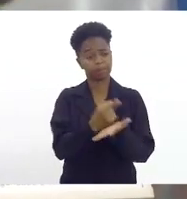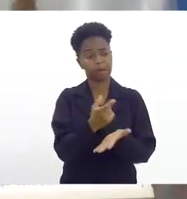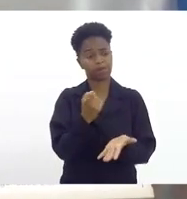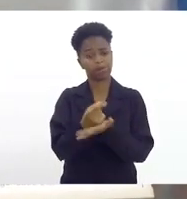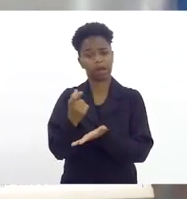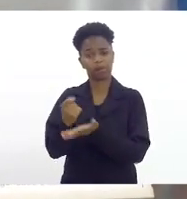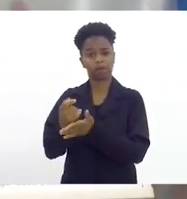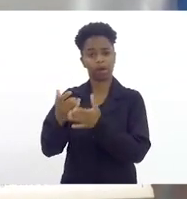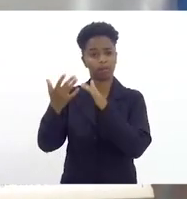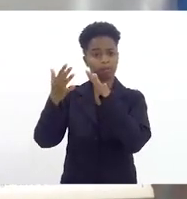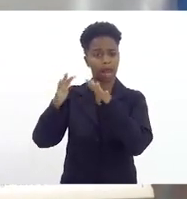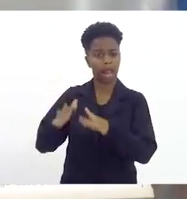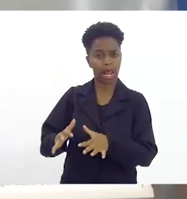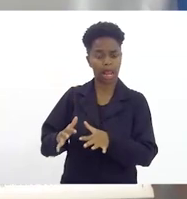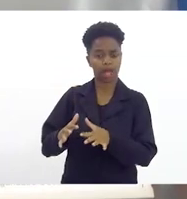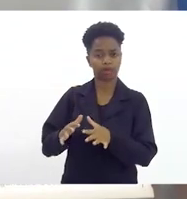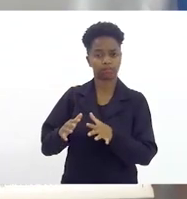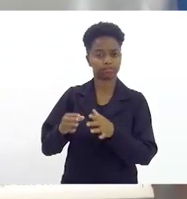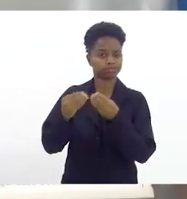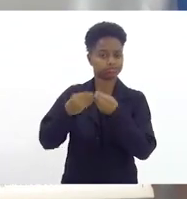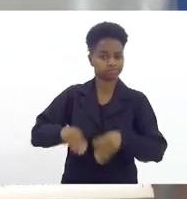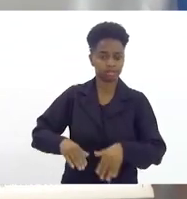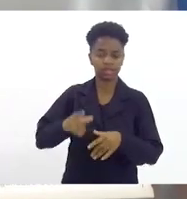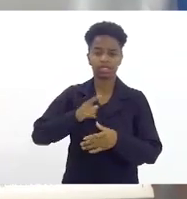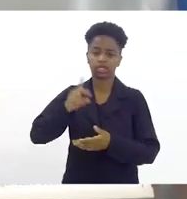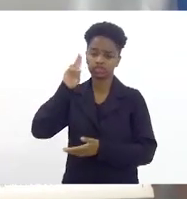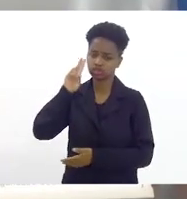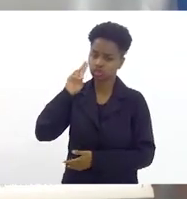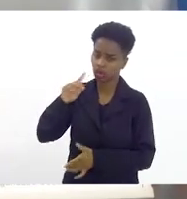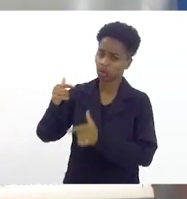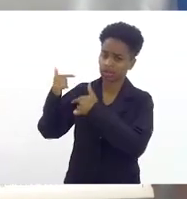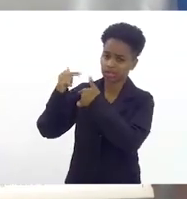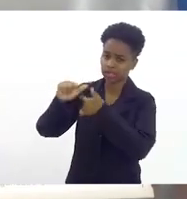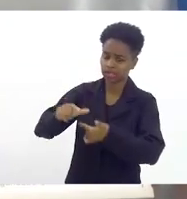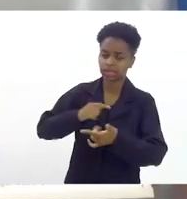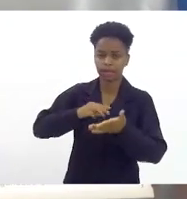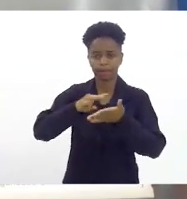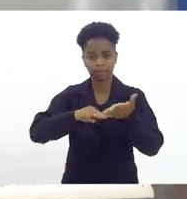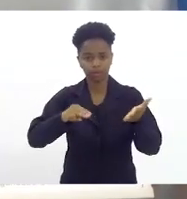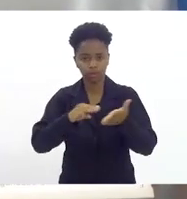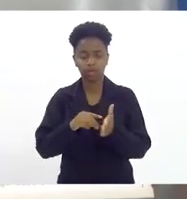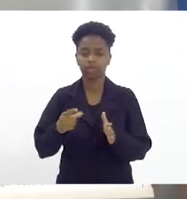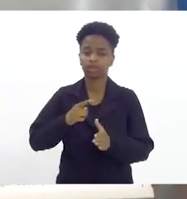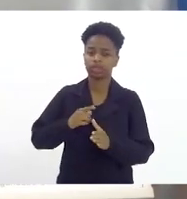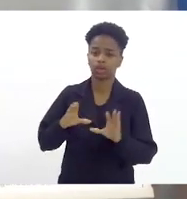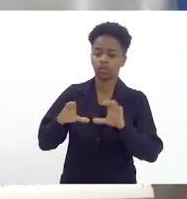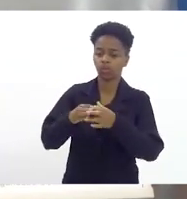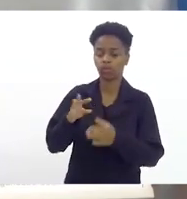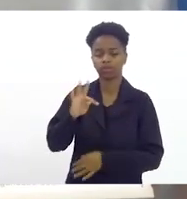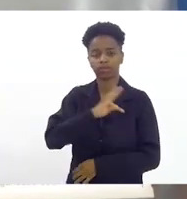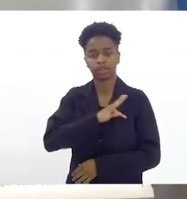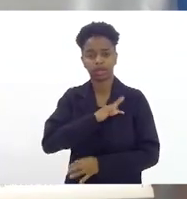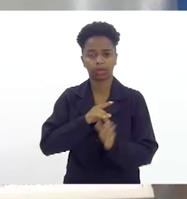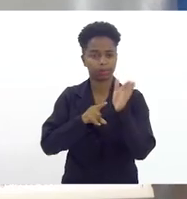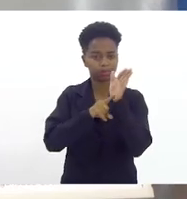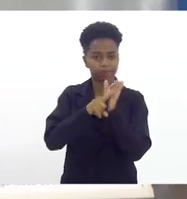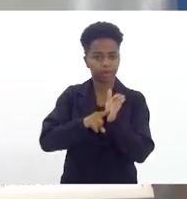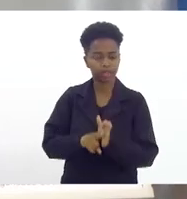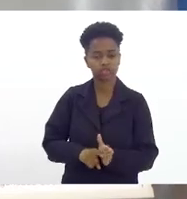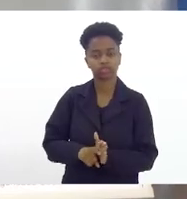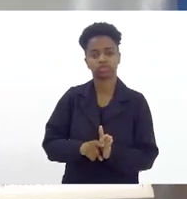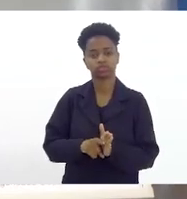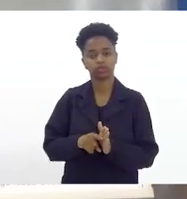foram sendo desmantelados que tinham história tradição que tinham metodologia que tinha um corpo técnico de pesquisadores de